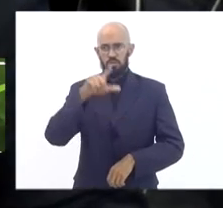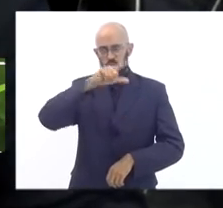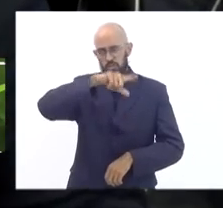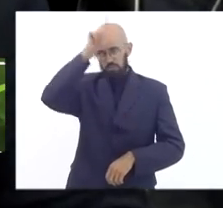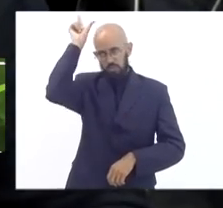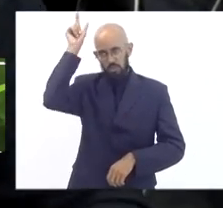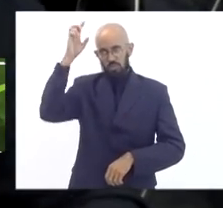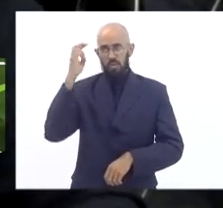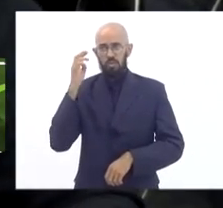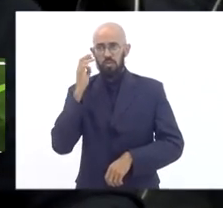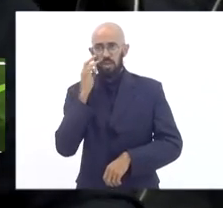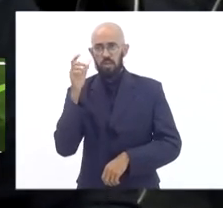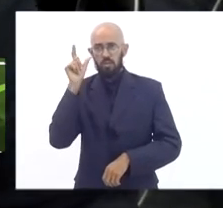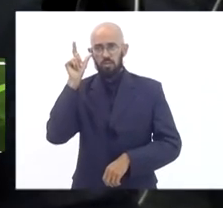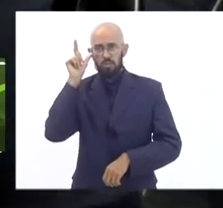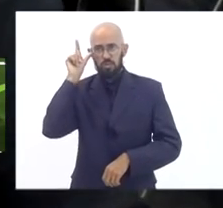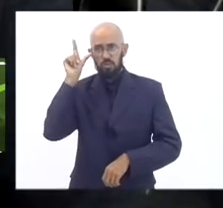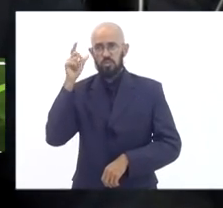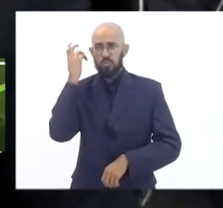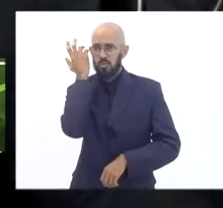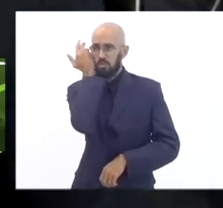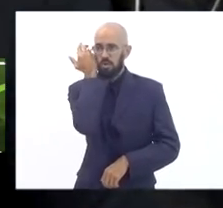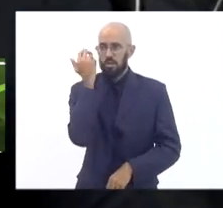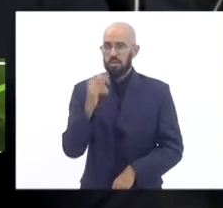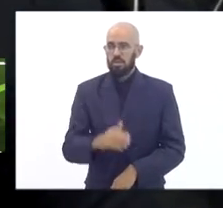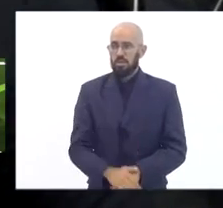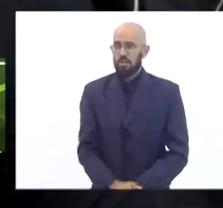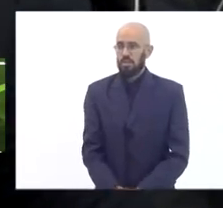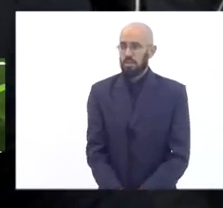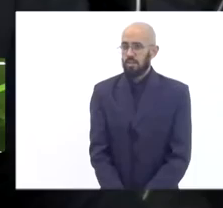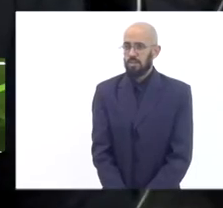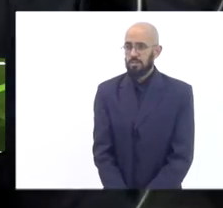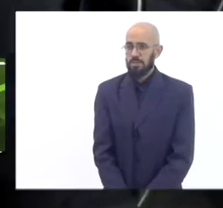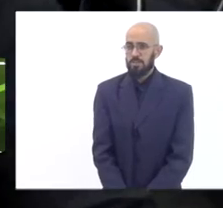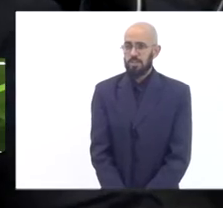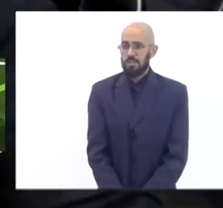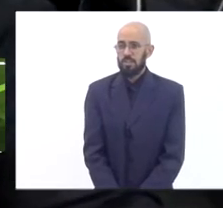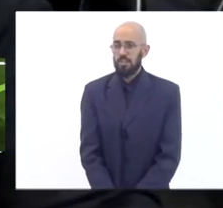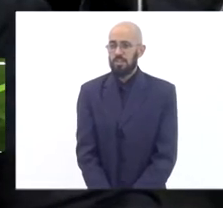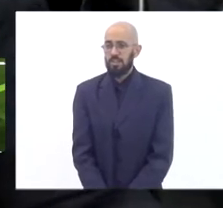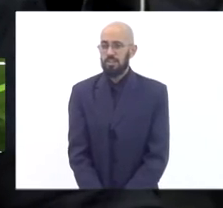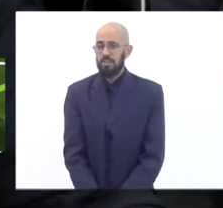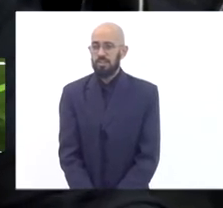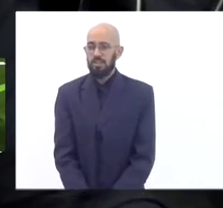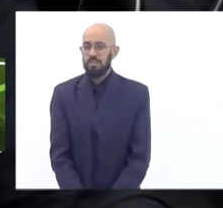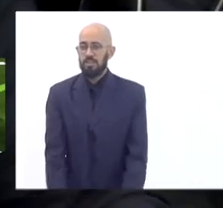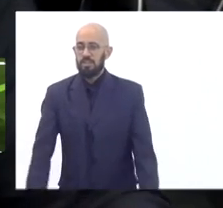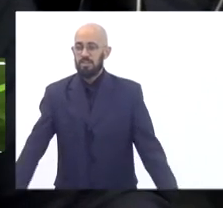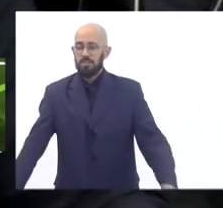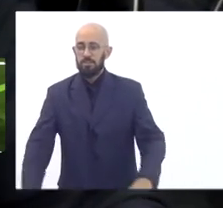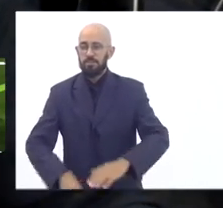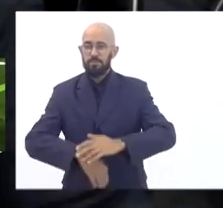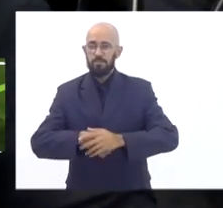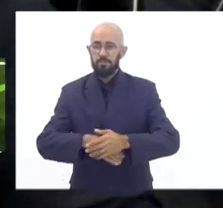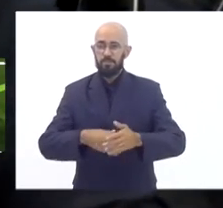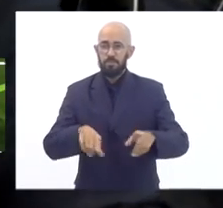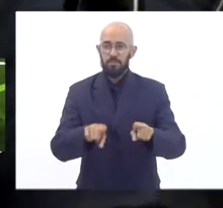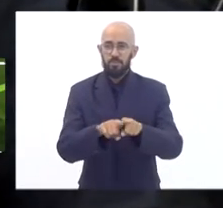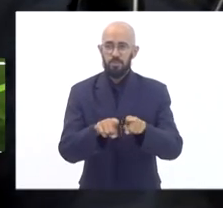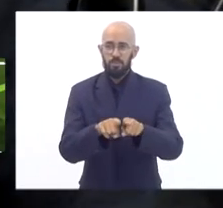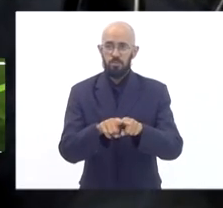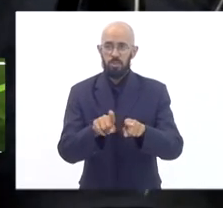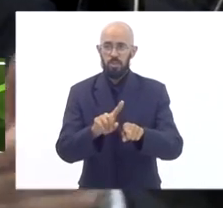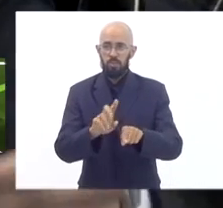deputado Valdec, deputada Lucinha, deputado Eliomar, todos sempre presentes. No caso especial da deputada Lucinha, também não me causa